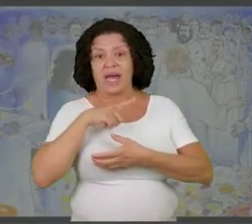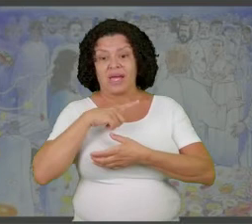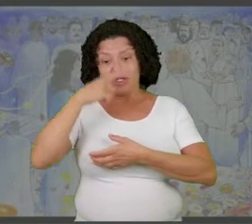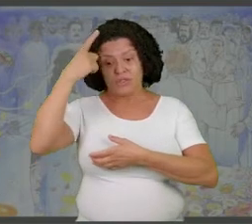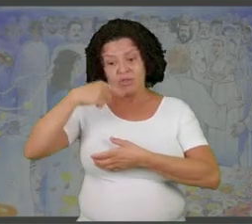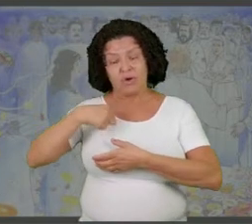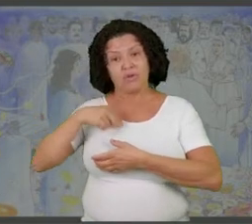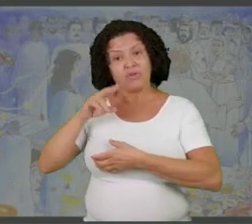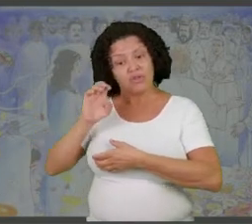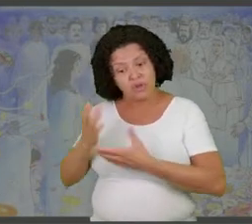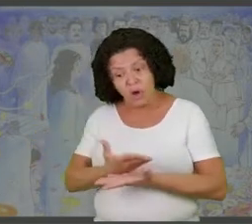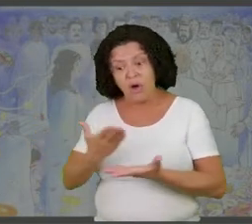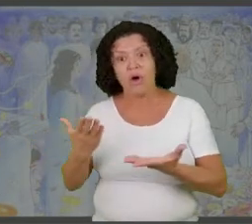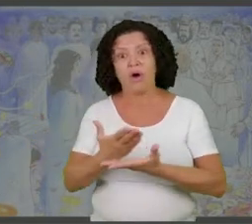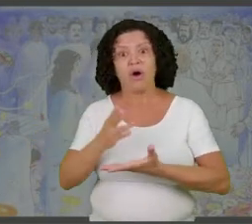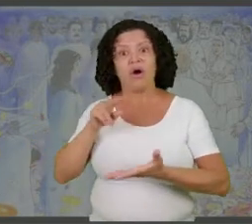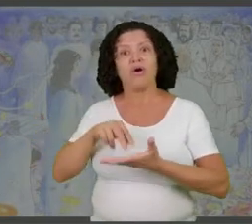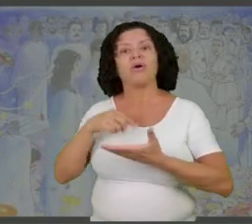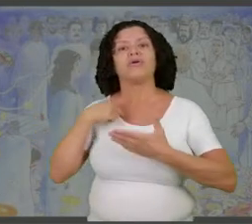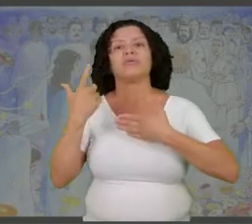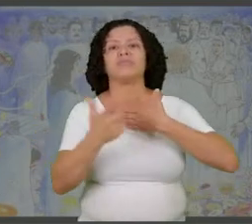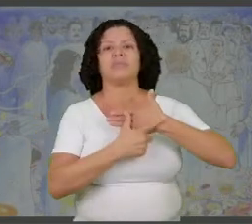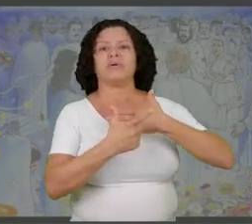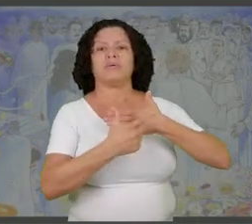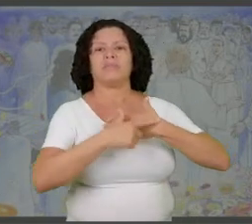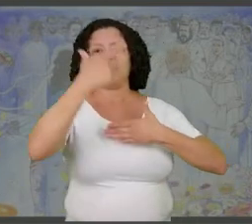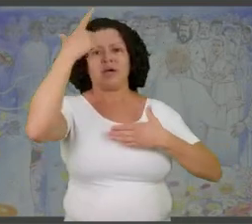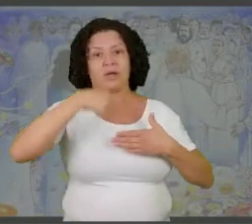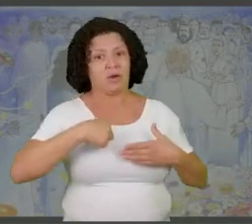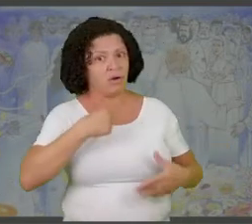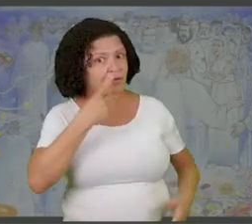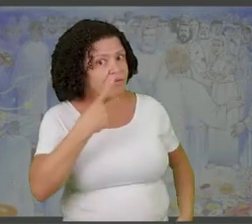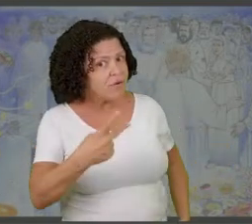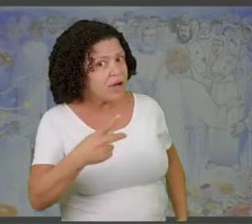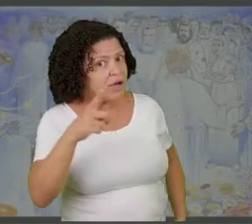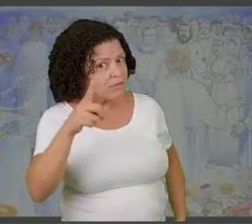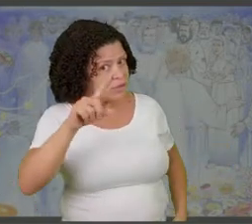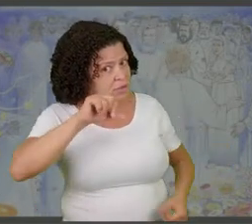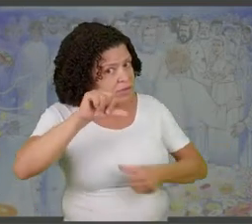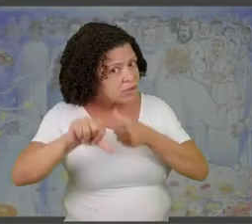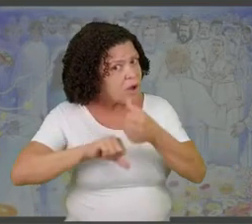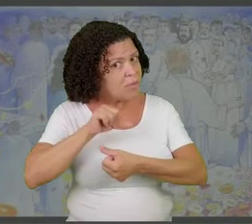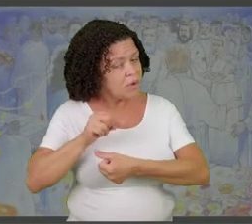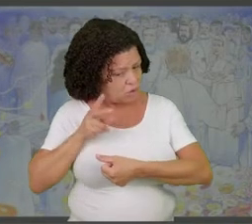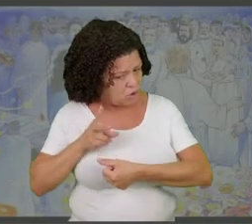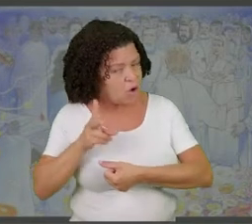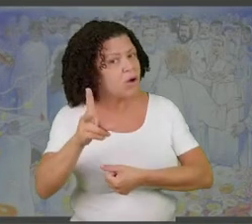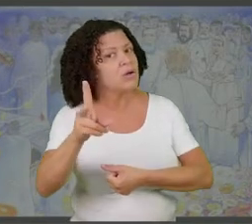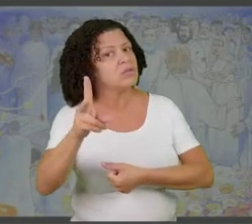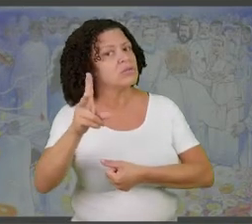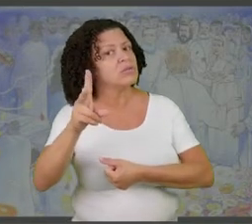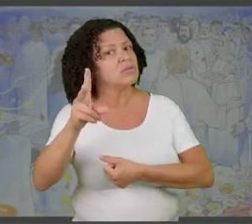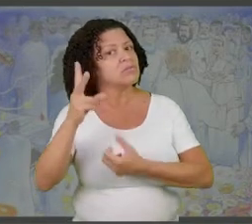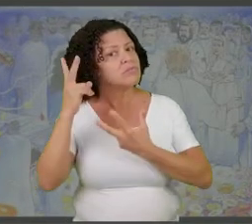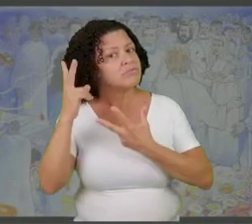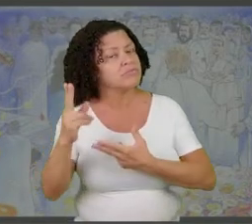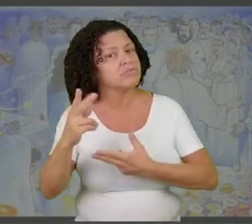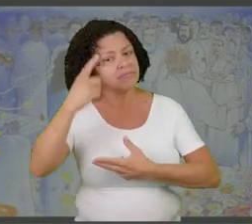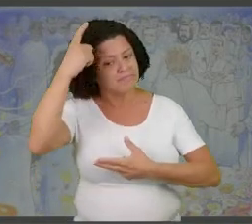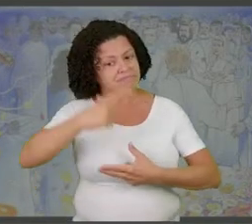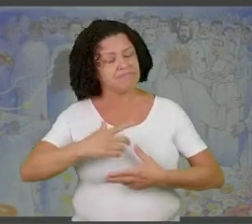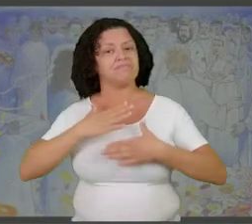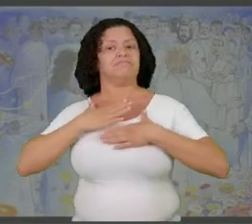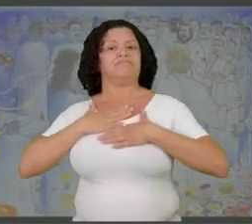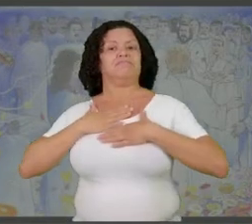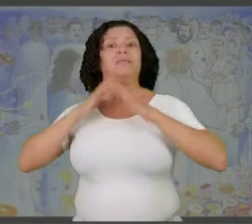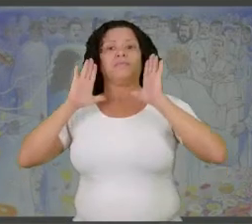que somos hoje. Como eu disse, nós não mudamos, continuaremos sendo a mesma